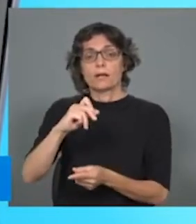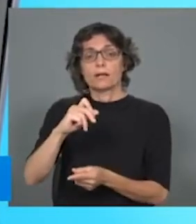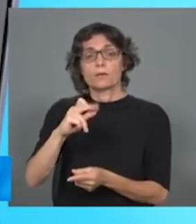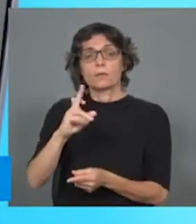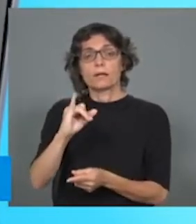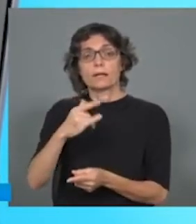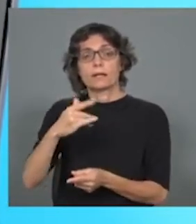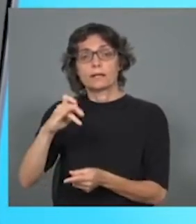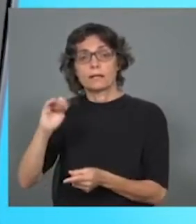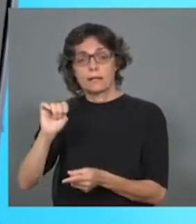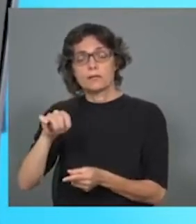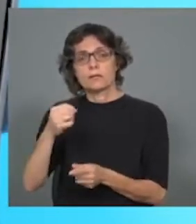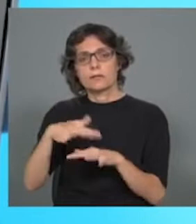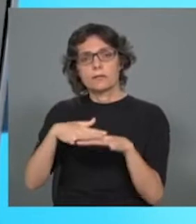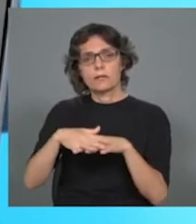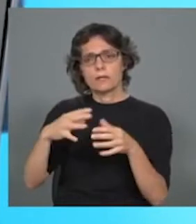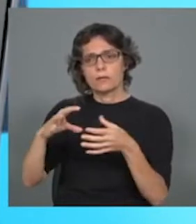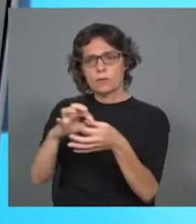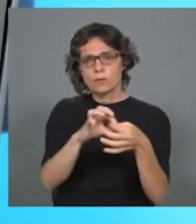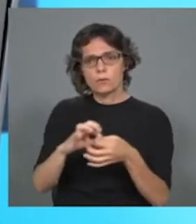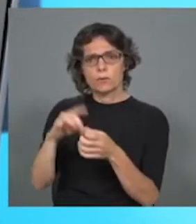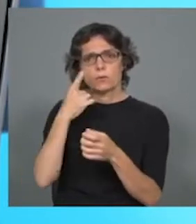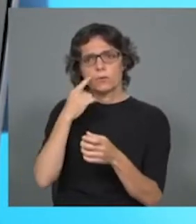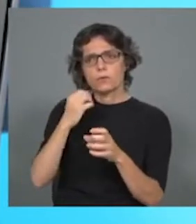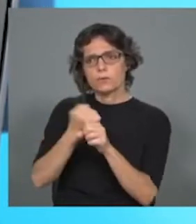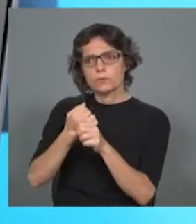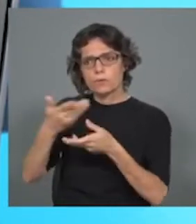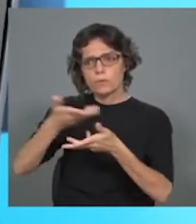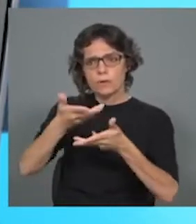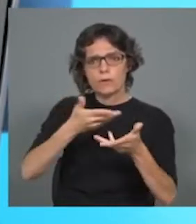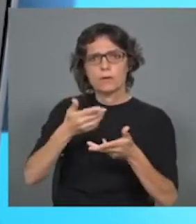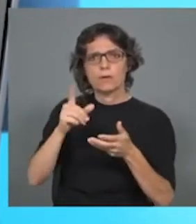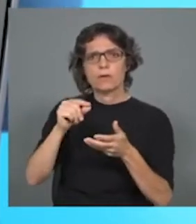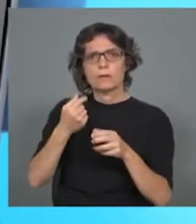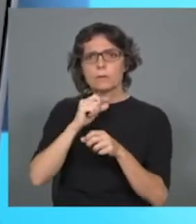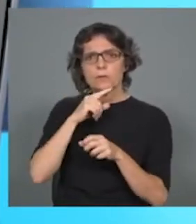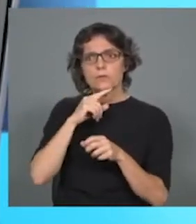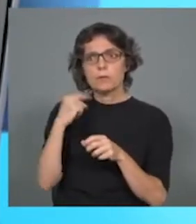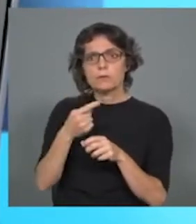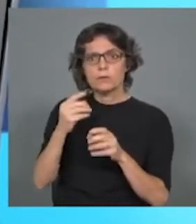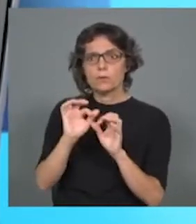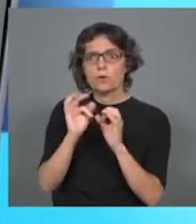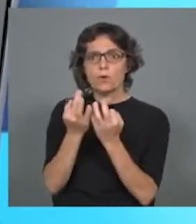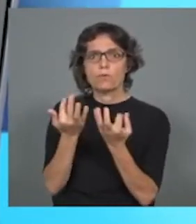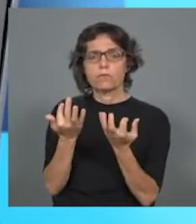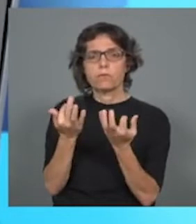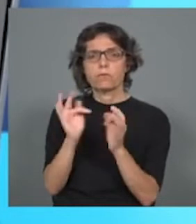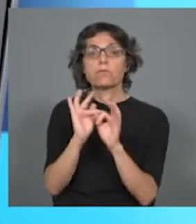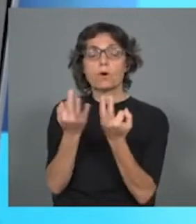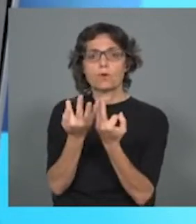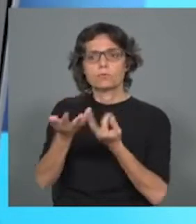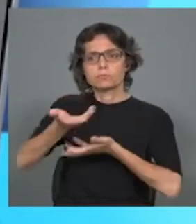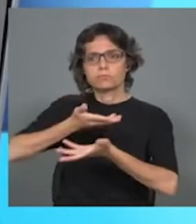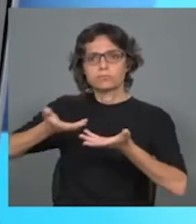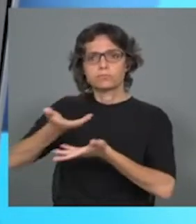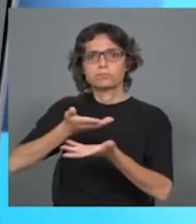como rede, como colaboradores, conhecer o trabalho uns dos outros e ter a oportunidade de ter fóruns de partilha. Temos procurado